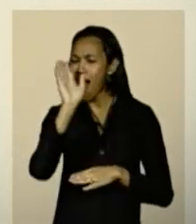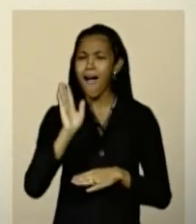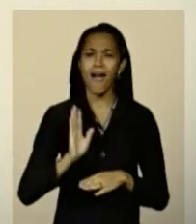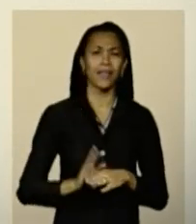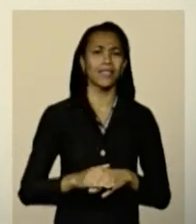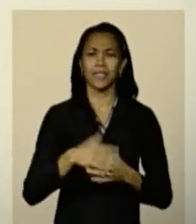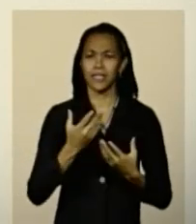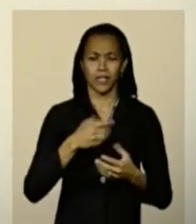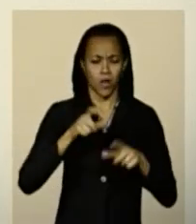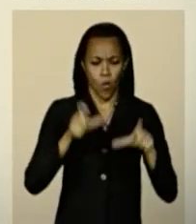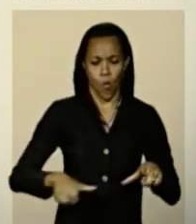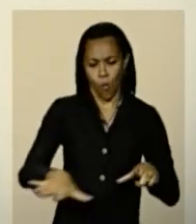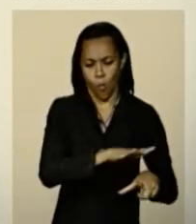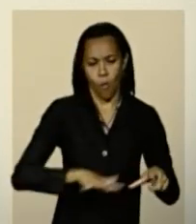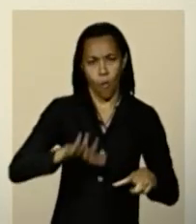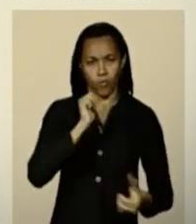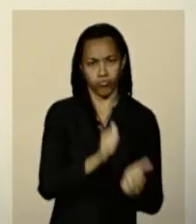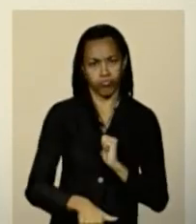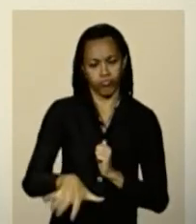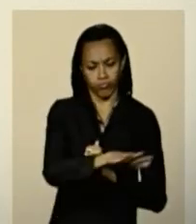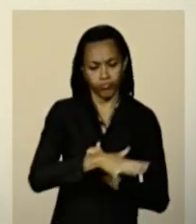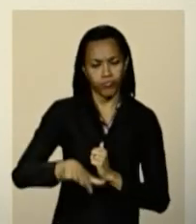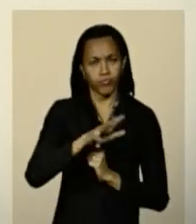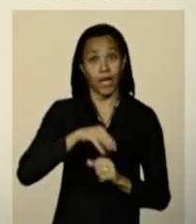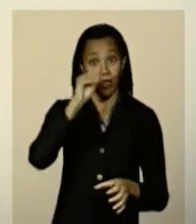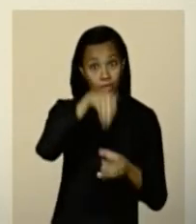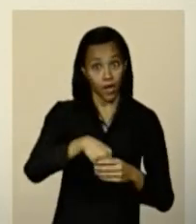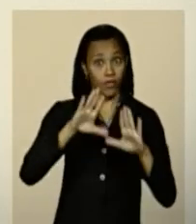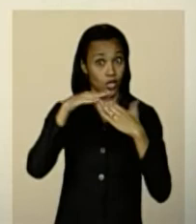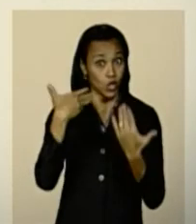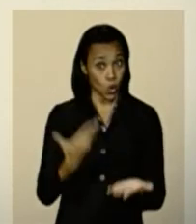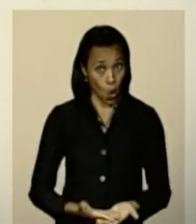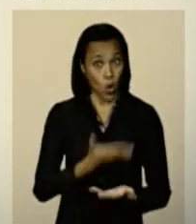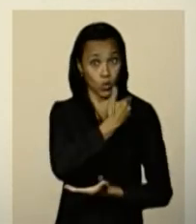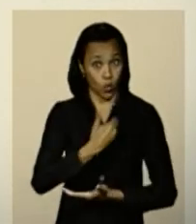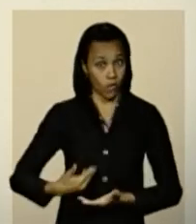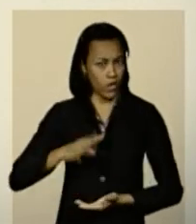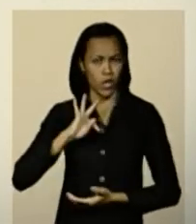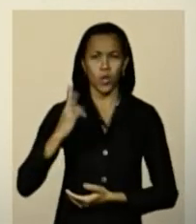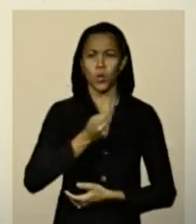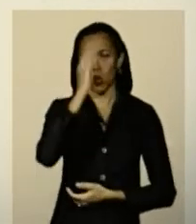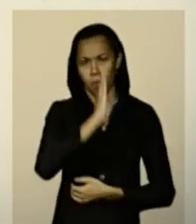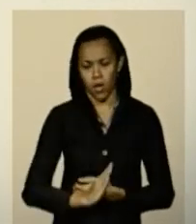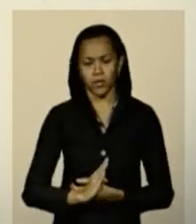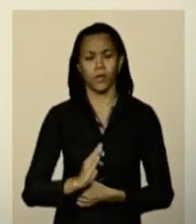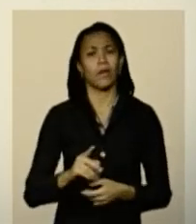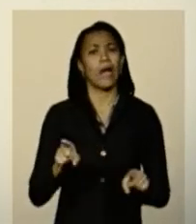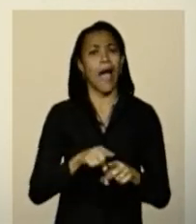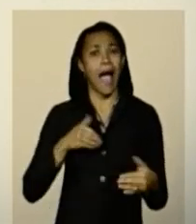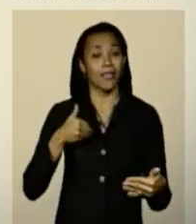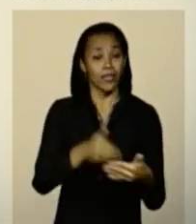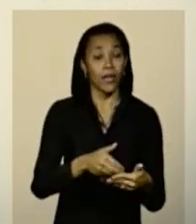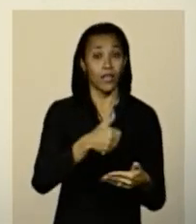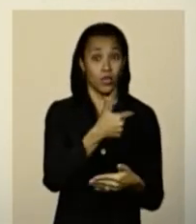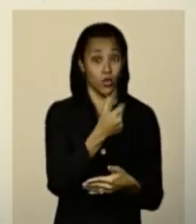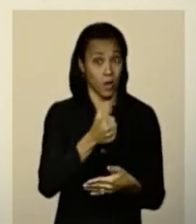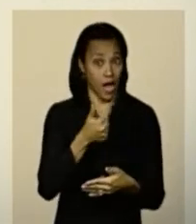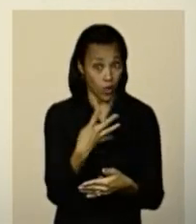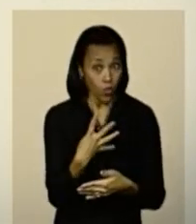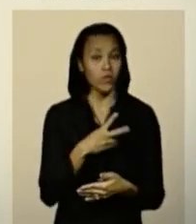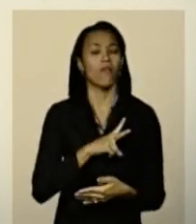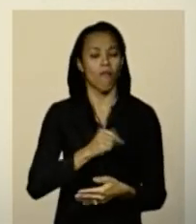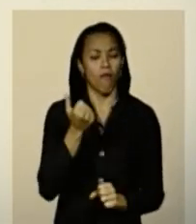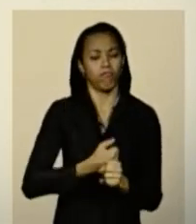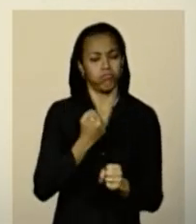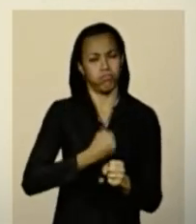2.800 quadras esportivas nas escolas públicas em todo o país até 2014 vamos